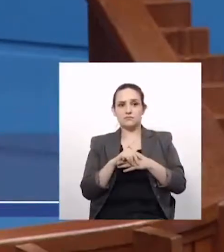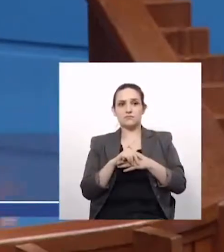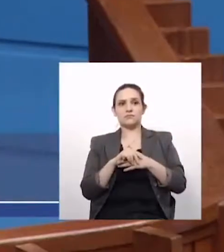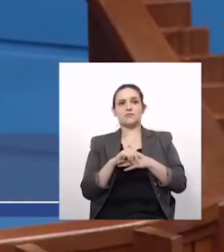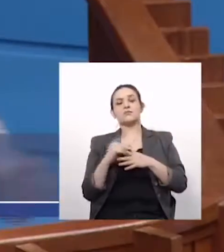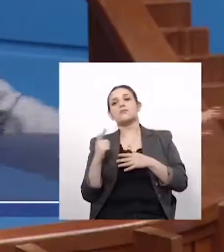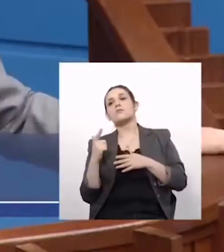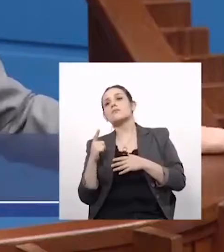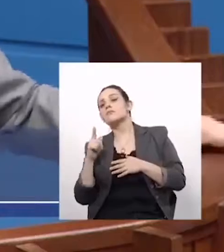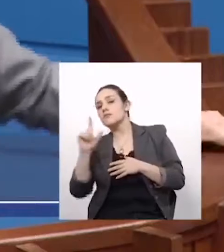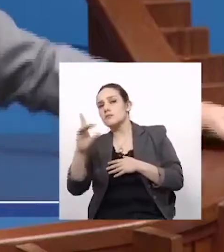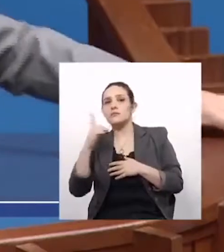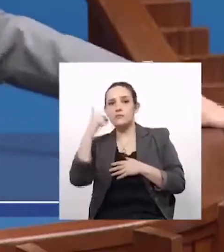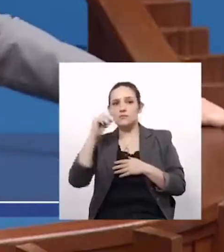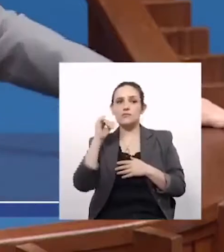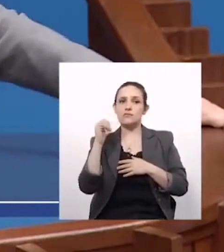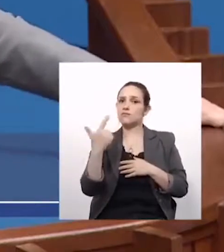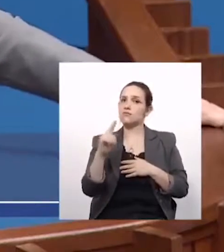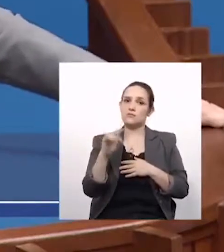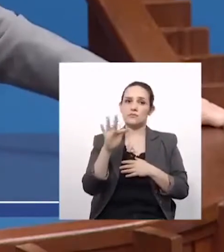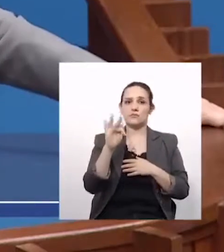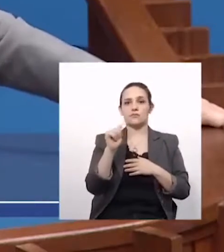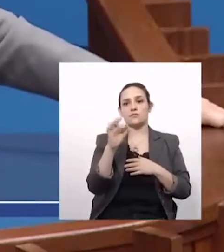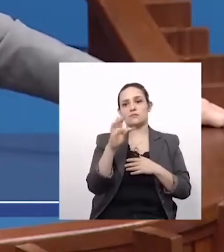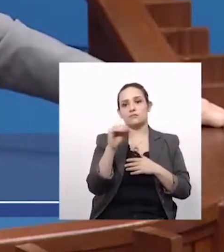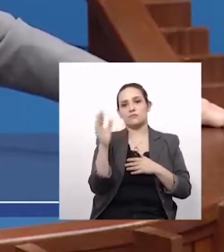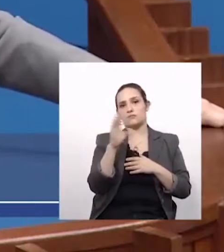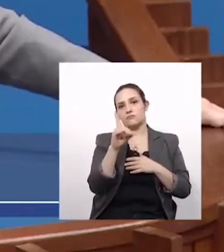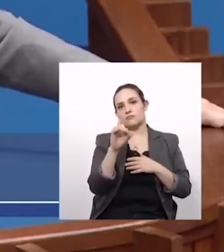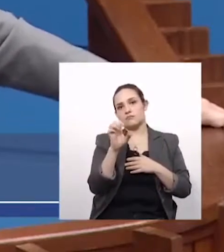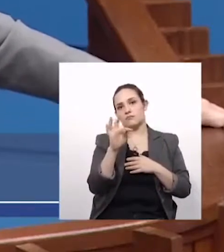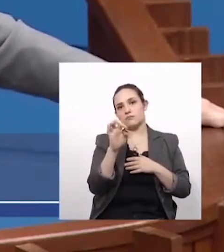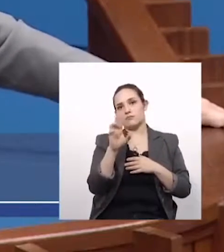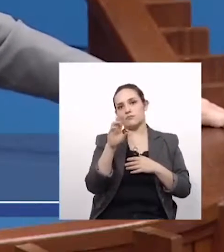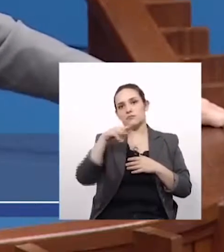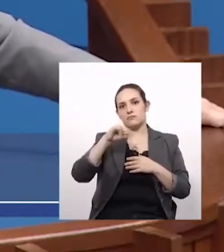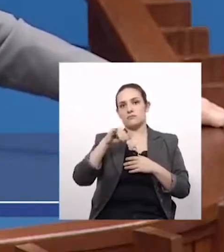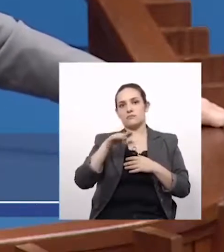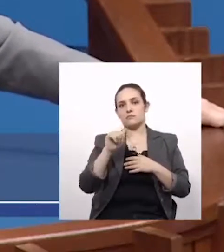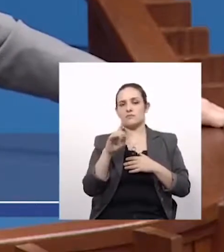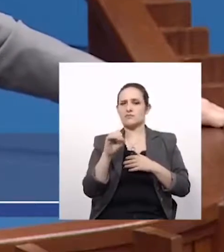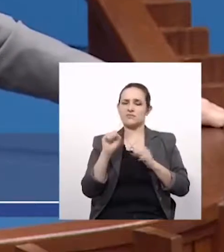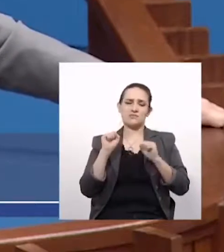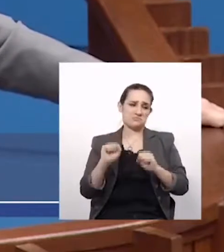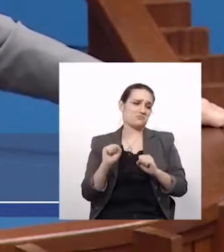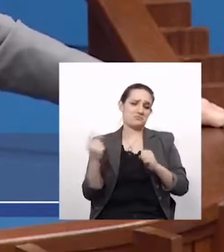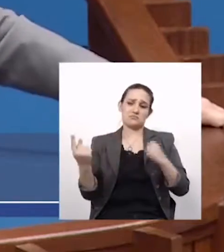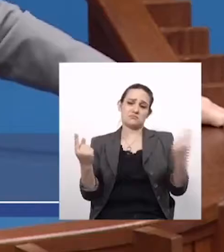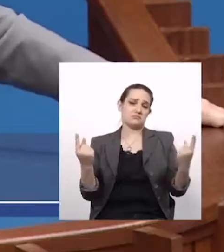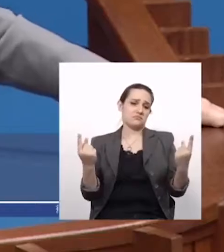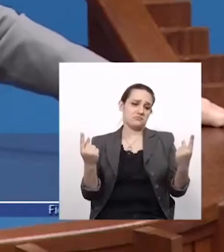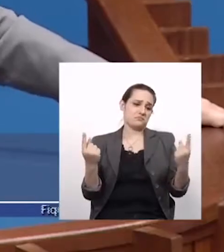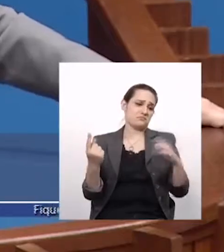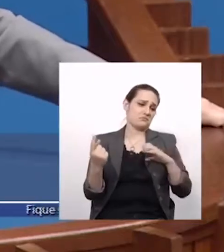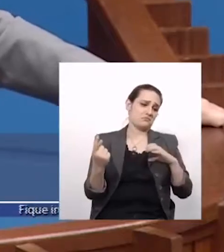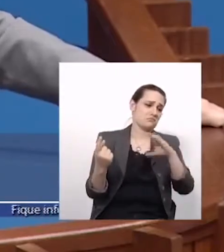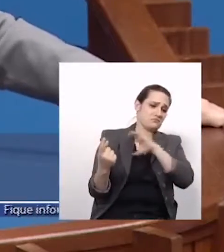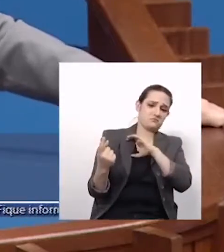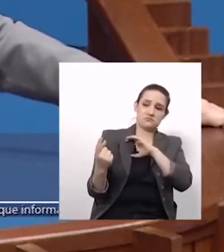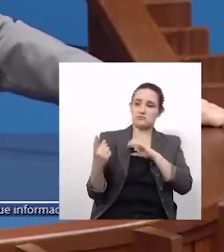tiver os mesmos elementos, porque se for para assinar CPI por CPI, eu assino do deputado Capitão Contar. Só